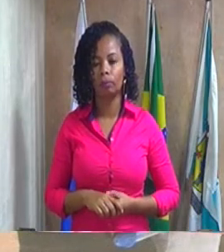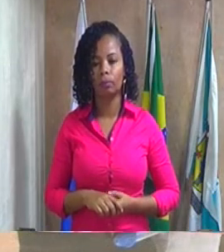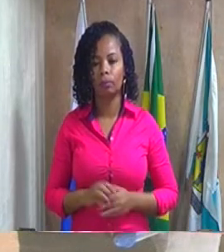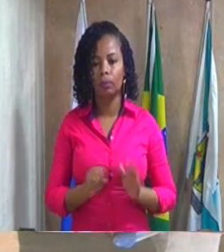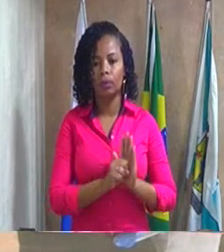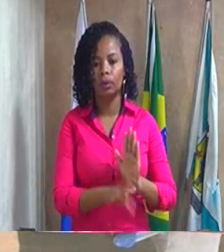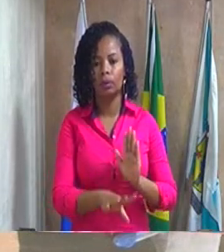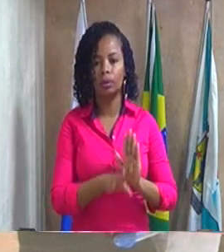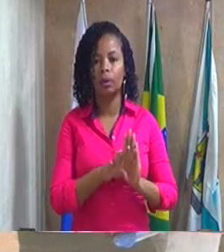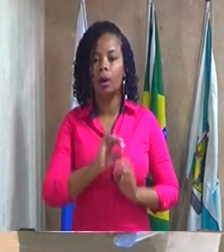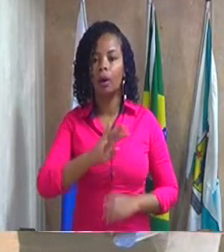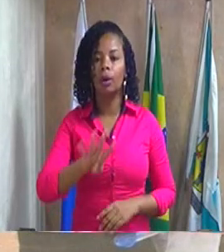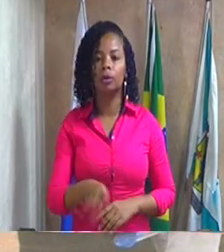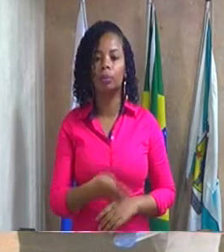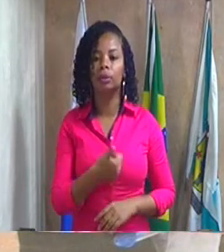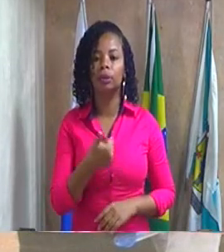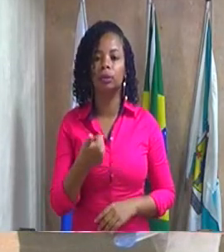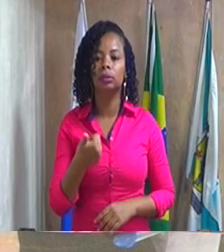Indicação número